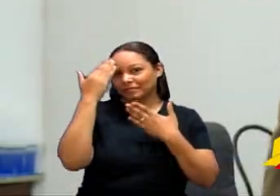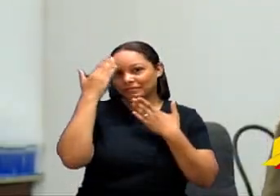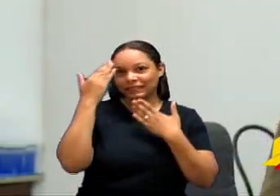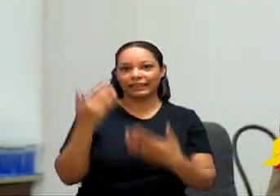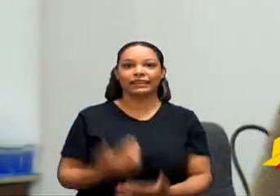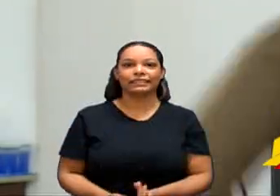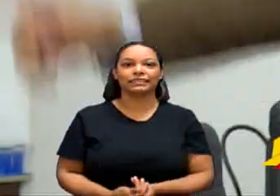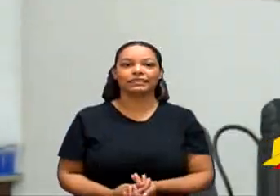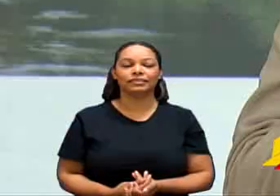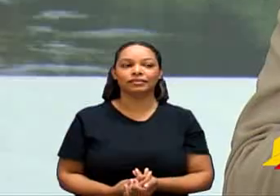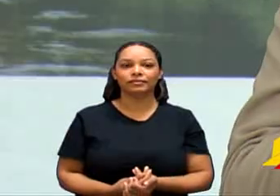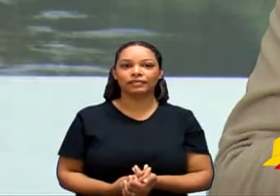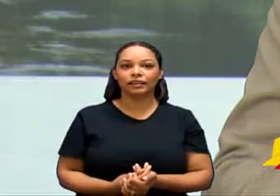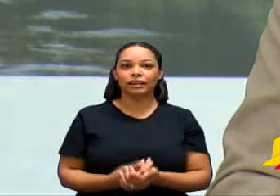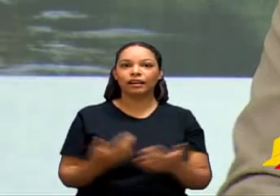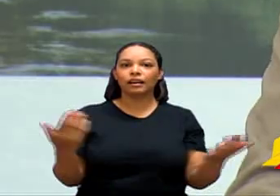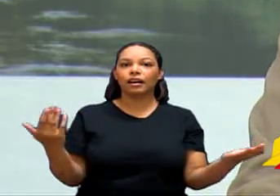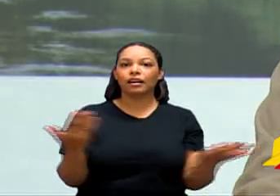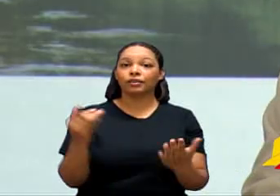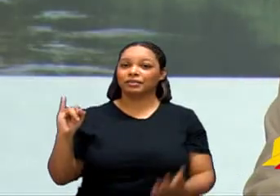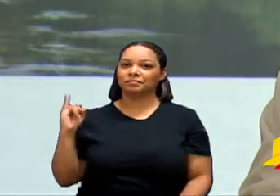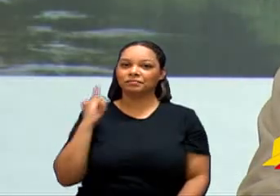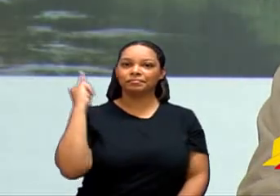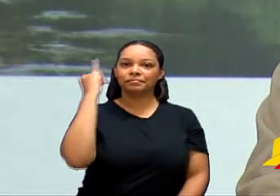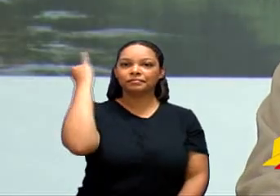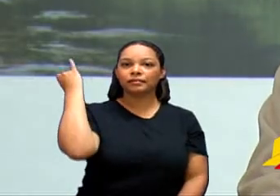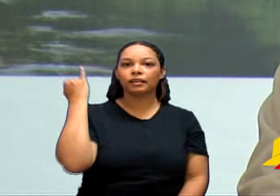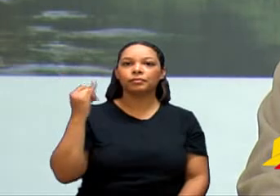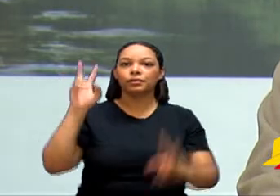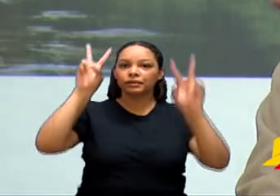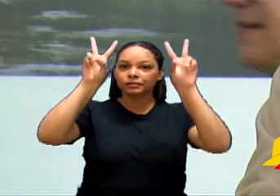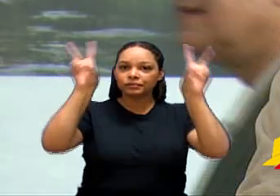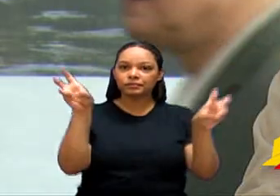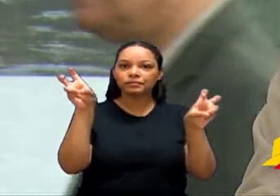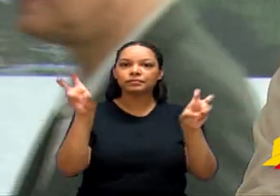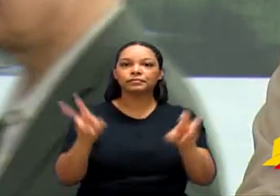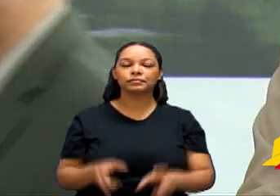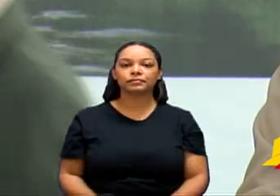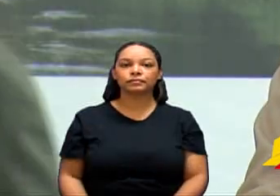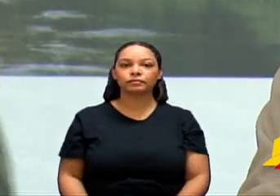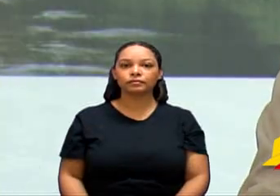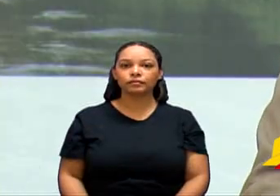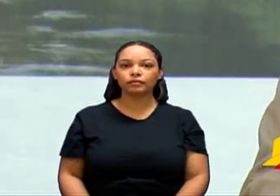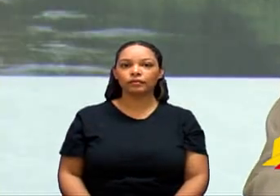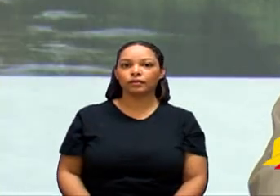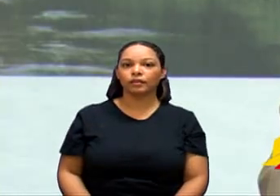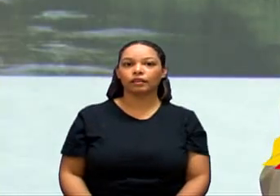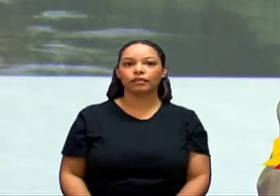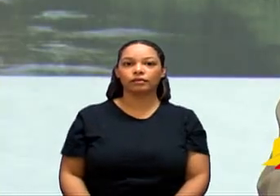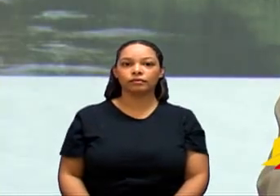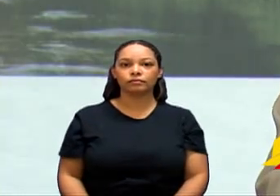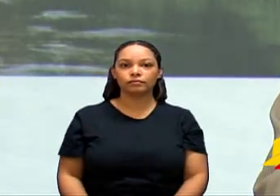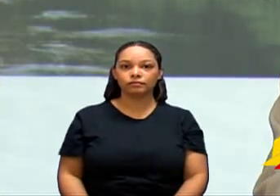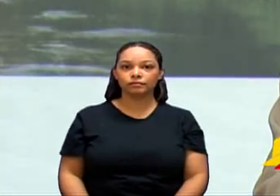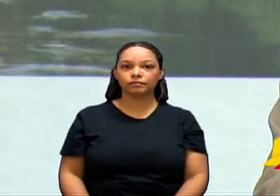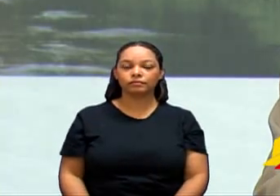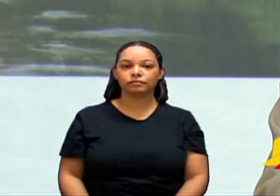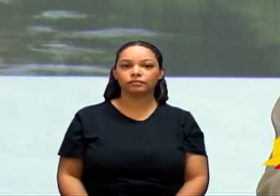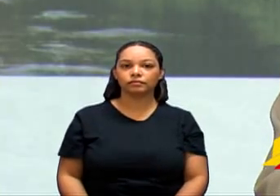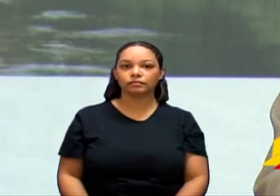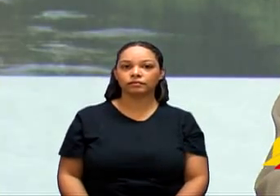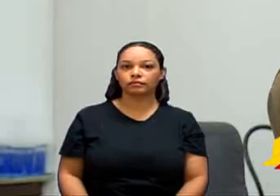subir mesmo, Fábio. Tem que subir. O assunto que mas a Fernanda falou é importantíssimo. Importante assunto, até só um pouquinho para colaborar do requerimento